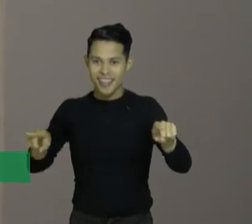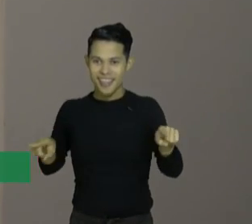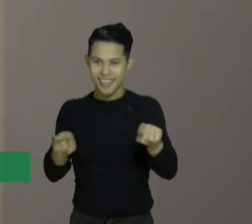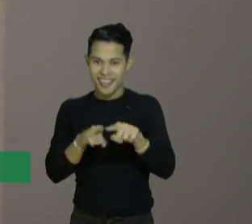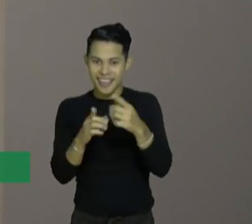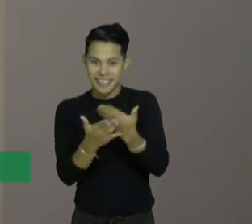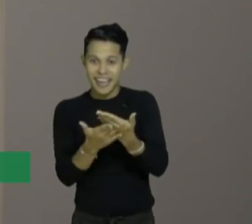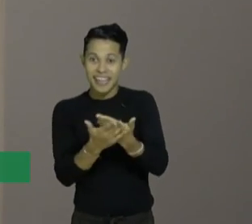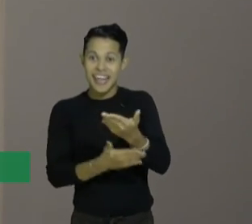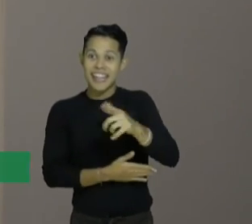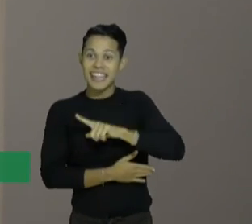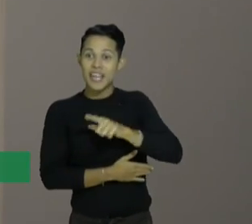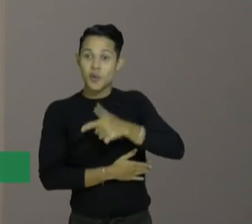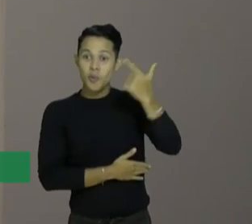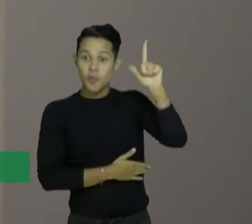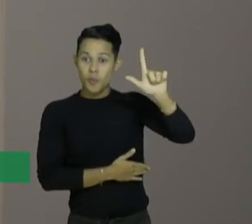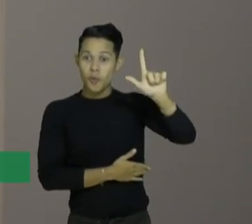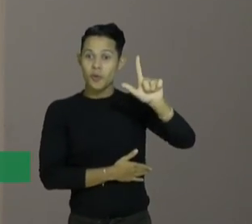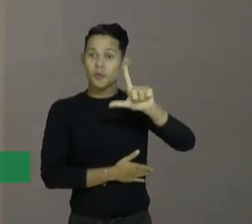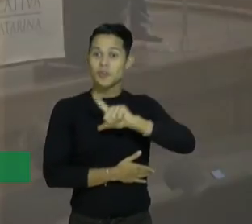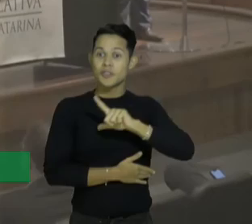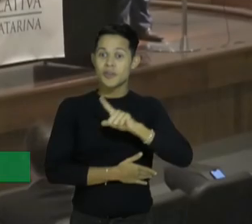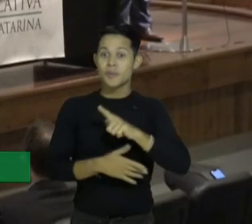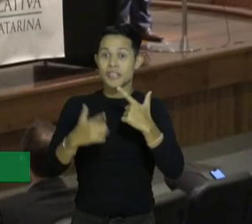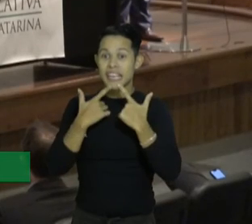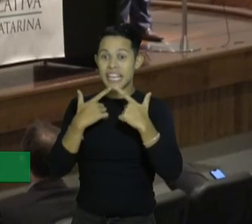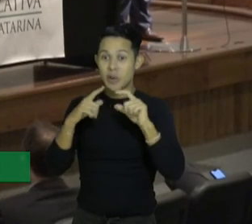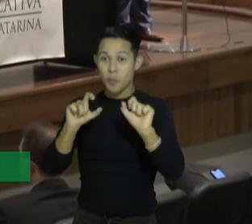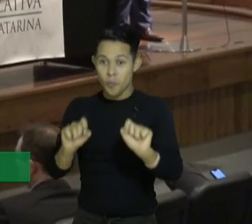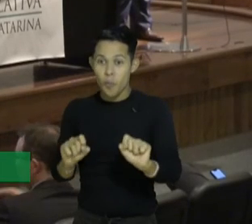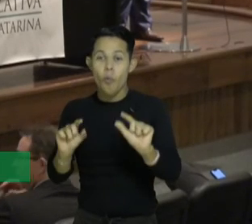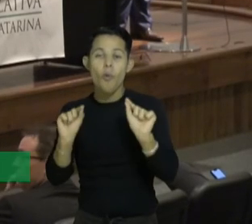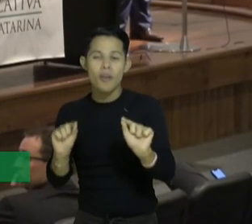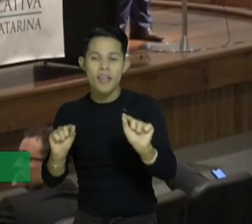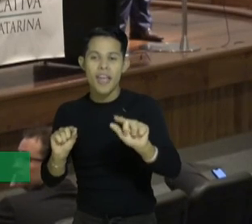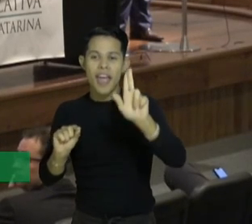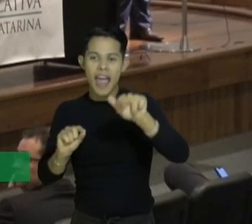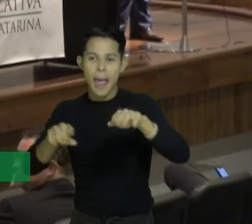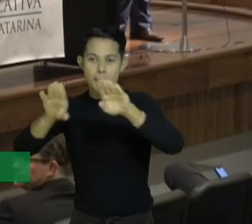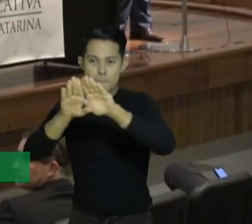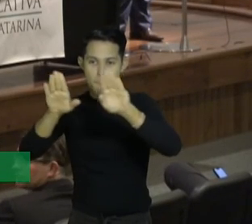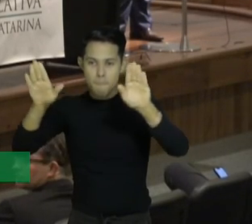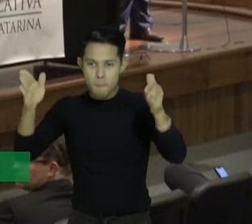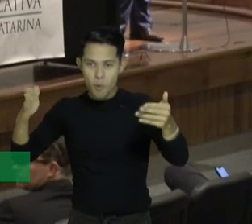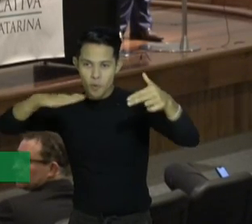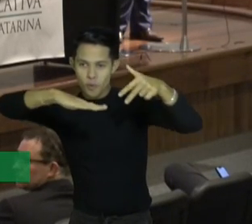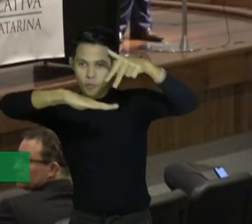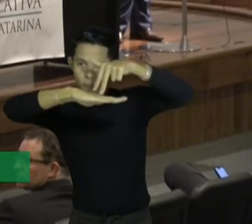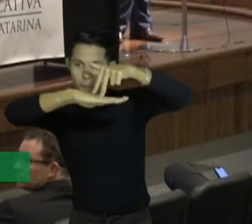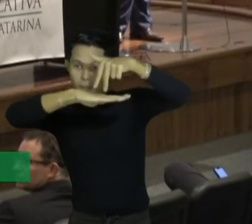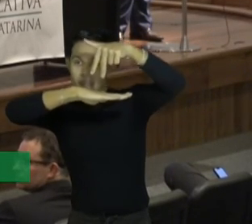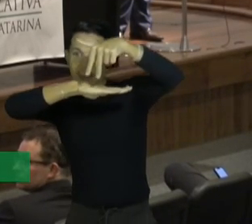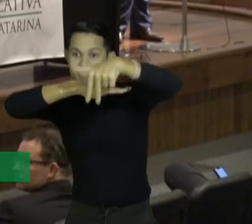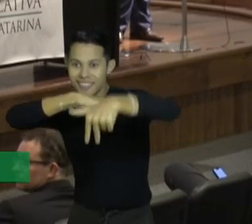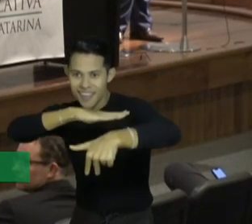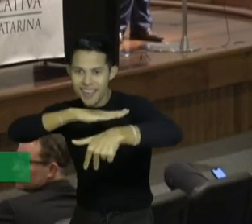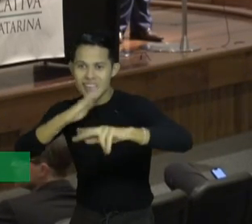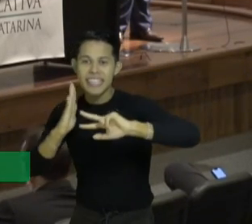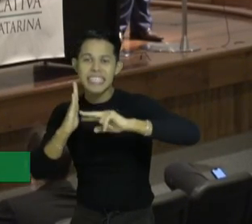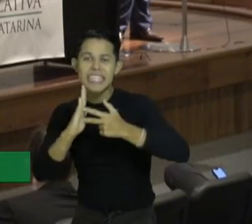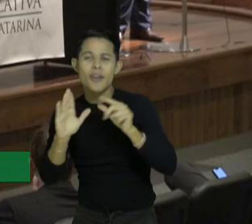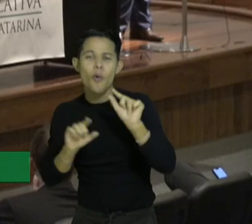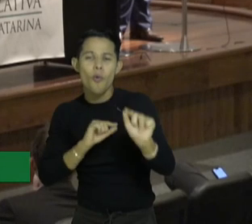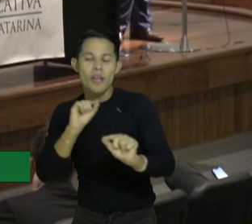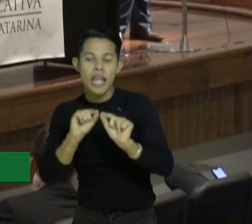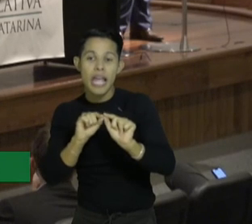figura de linguagem que é a questão do descer do Muro então todos em um debate desse tipo nós somos obrigados a descer do Muro